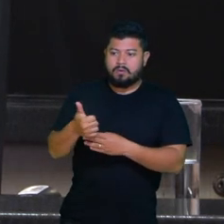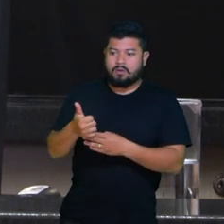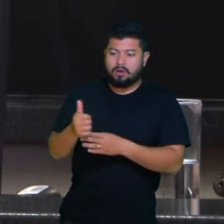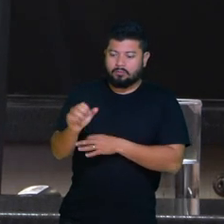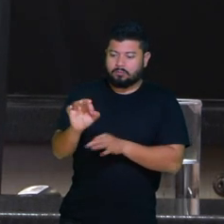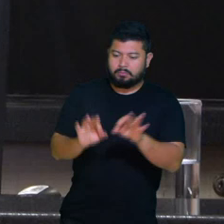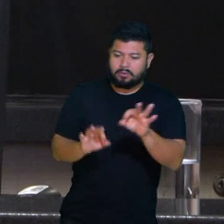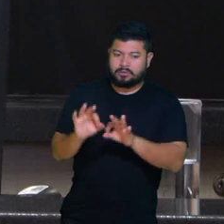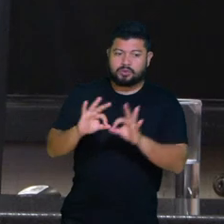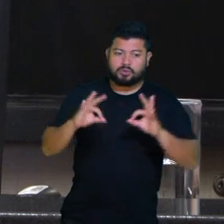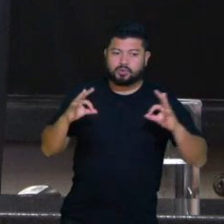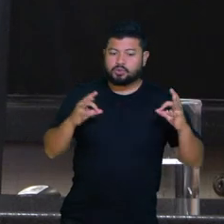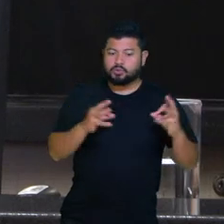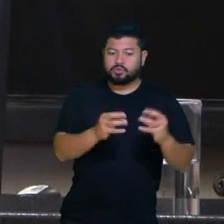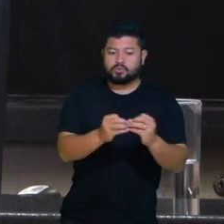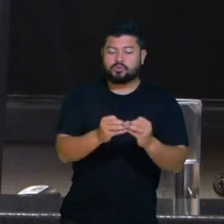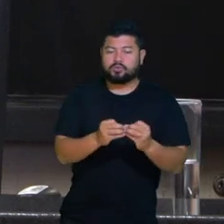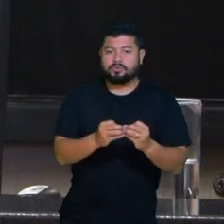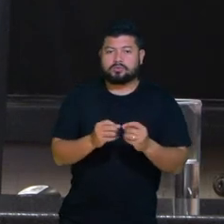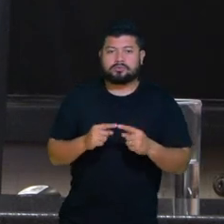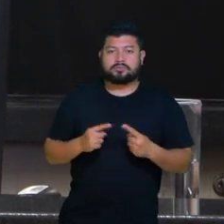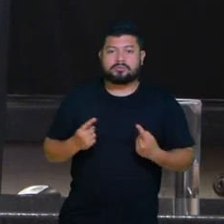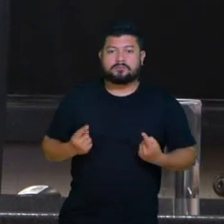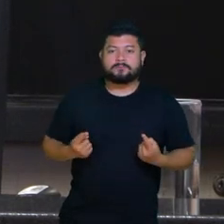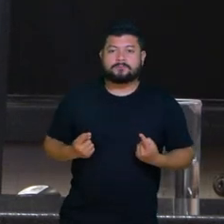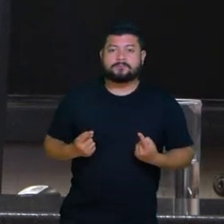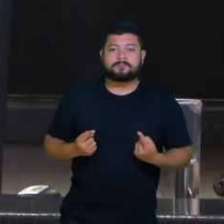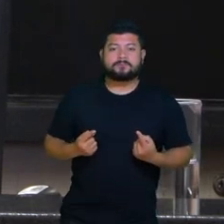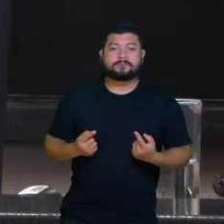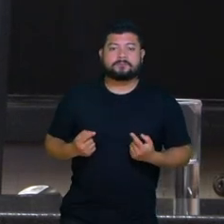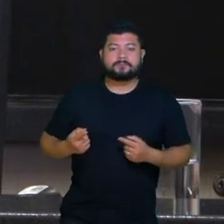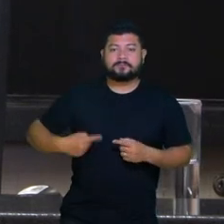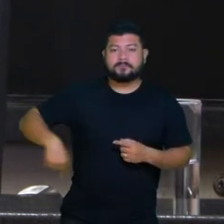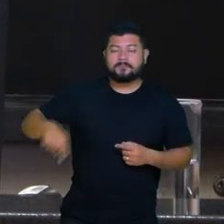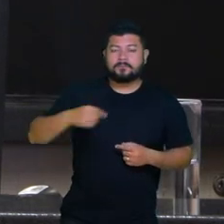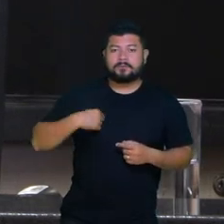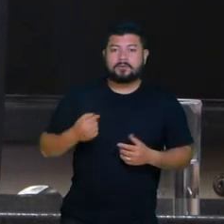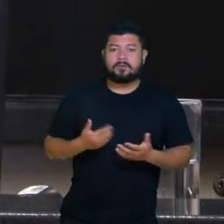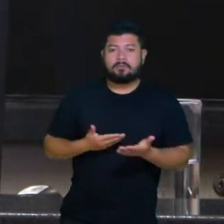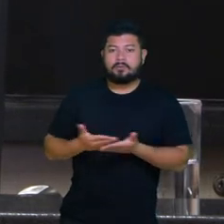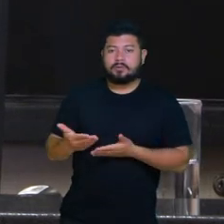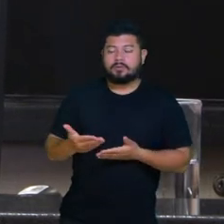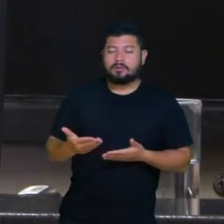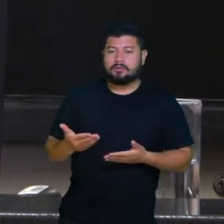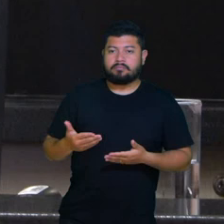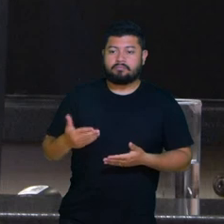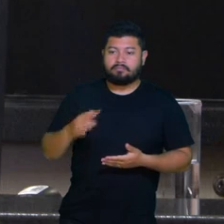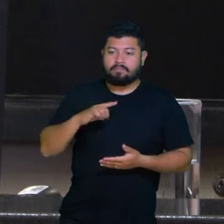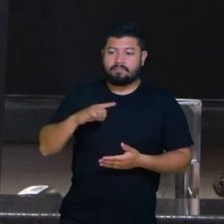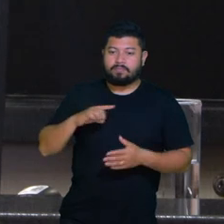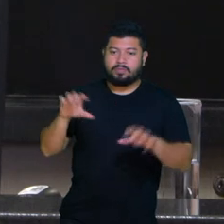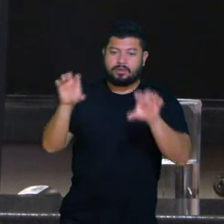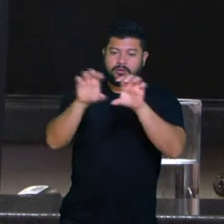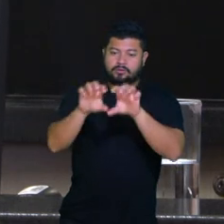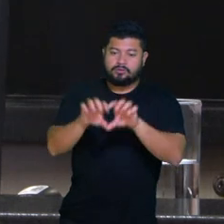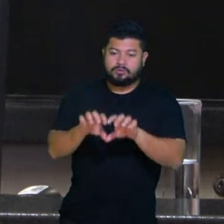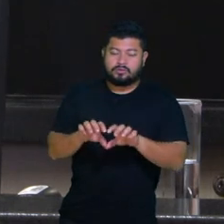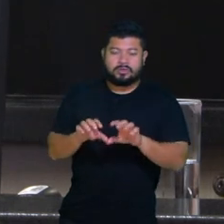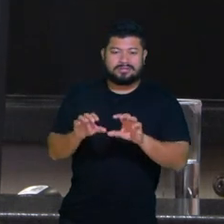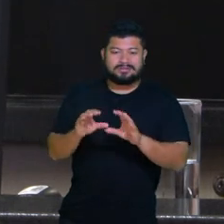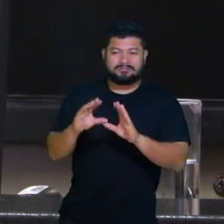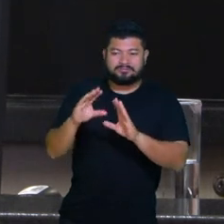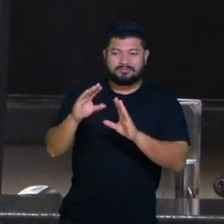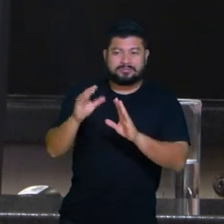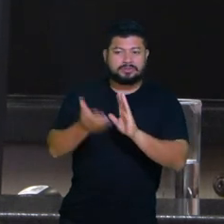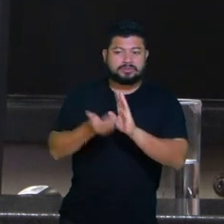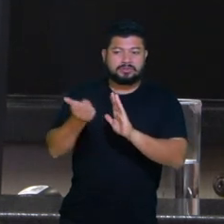tá então nós passamos a viver um processo de desestruturação de muitos de